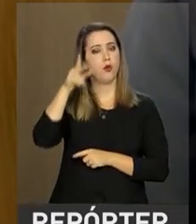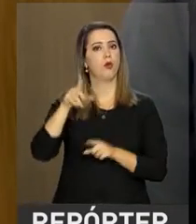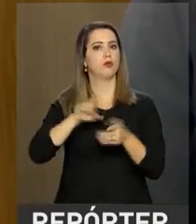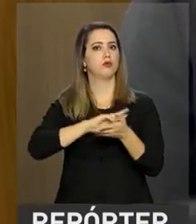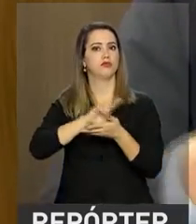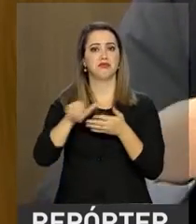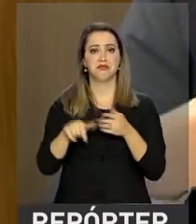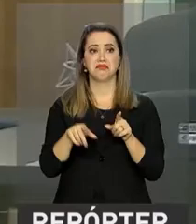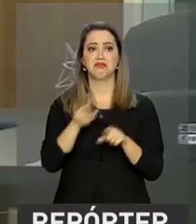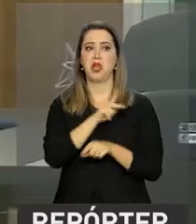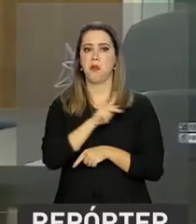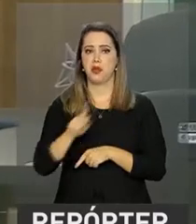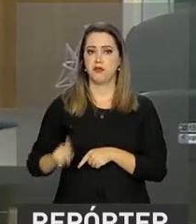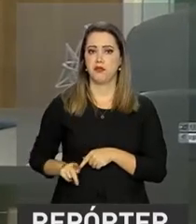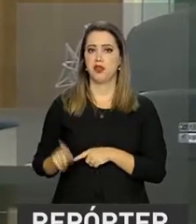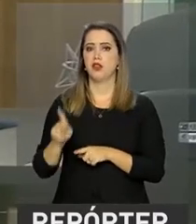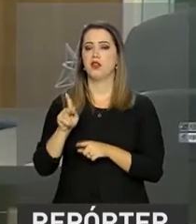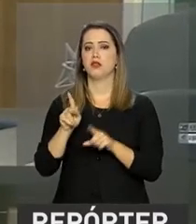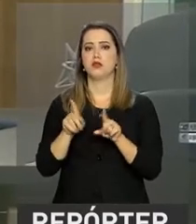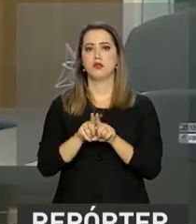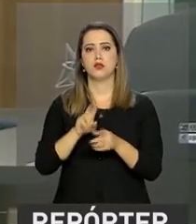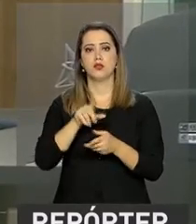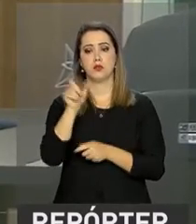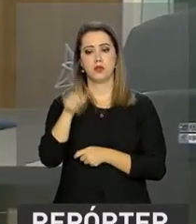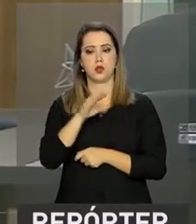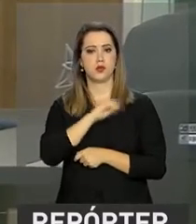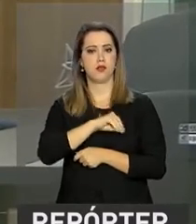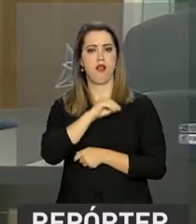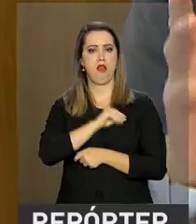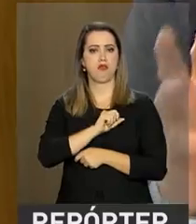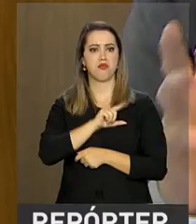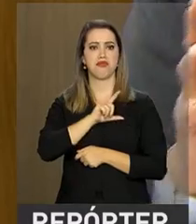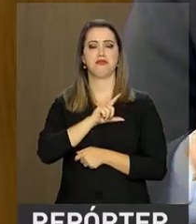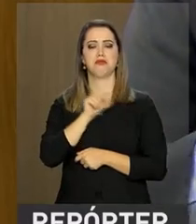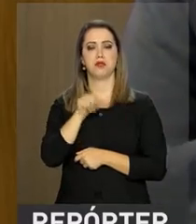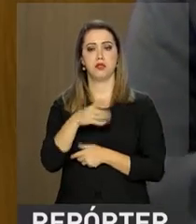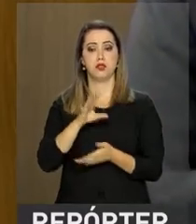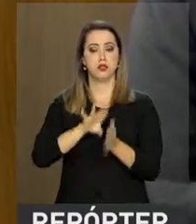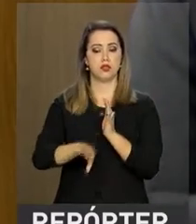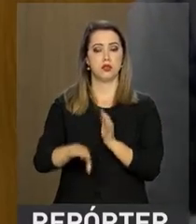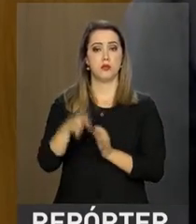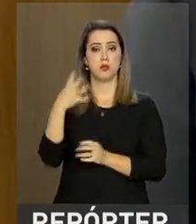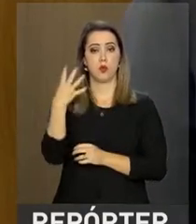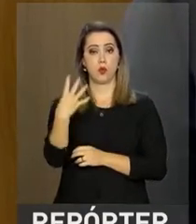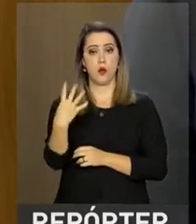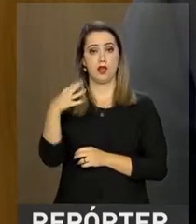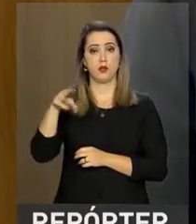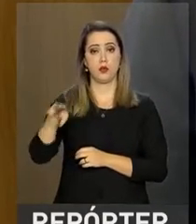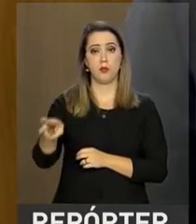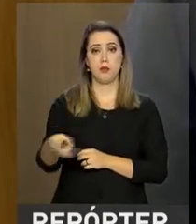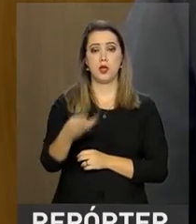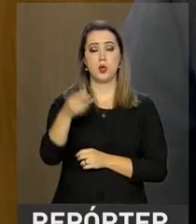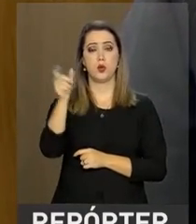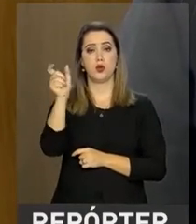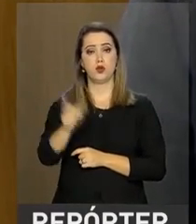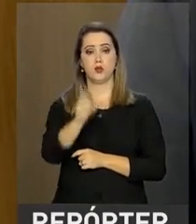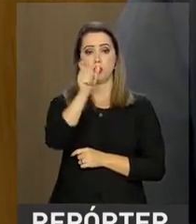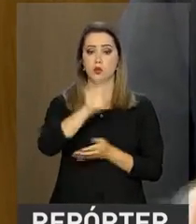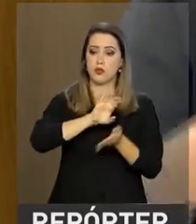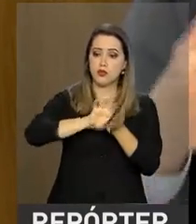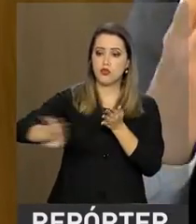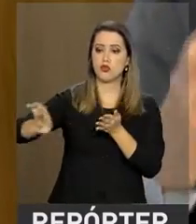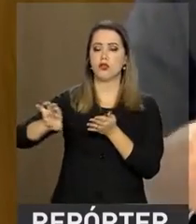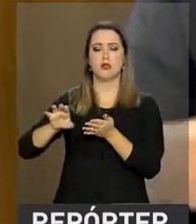tinham funcionários públicos que tinha um salário melhor e conseguimos com isso tirar 4 milhões e 400 mil pessoas do programa